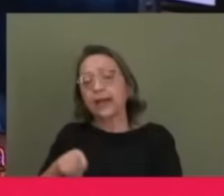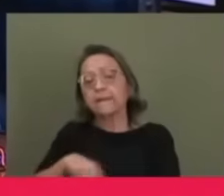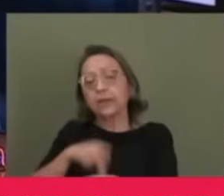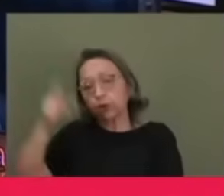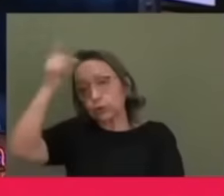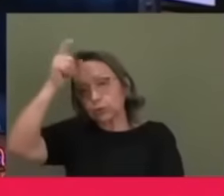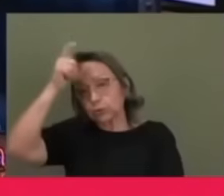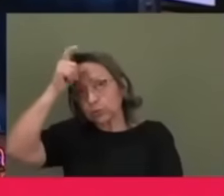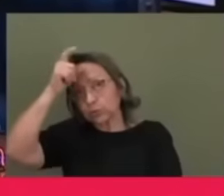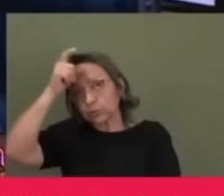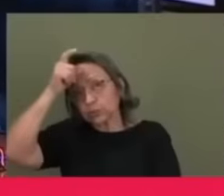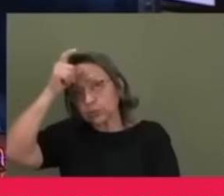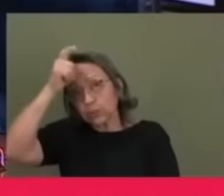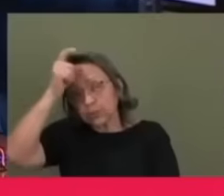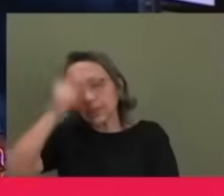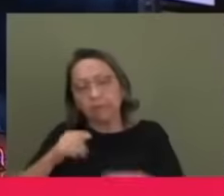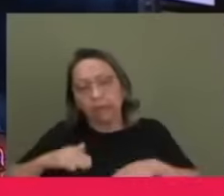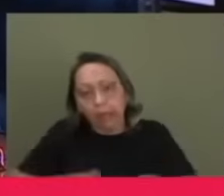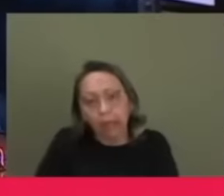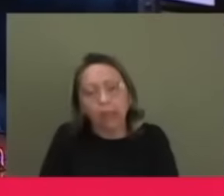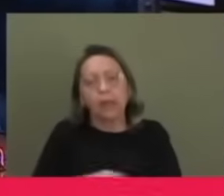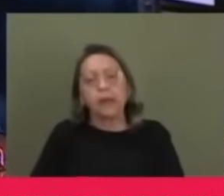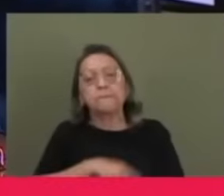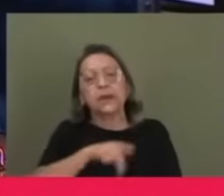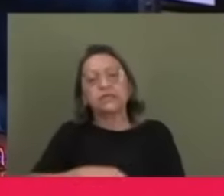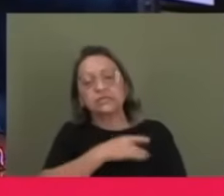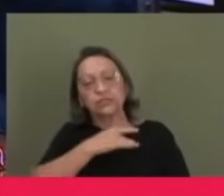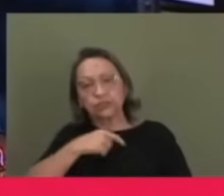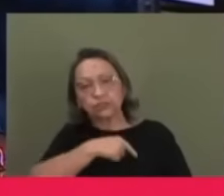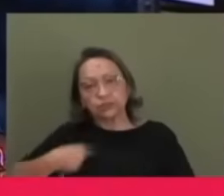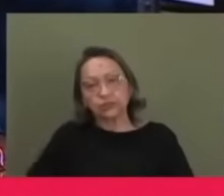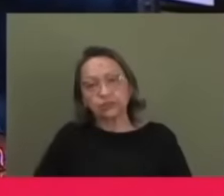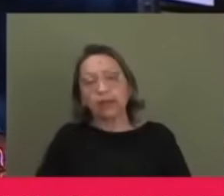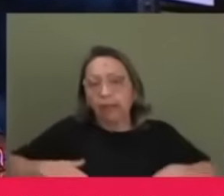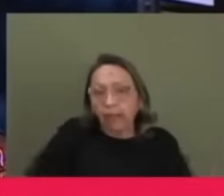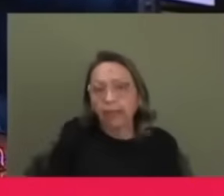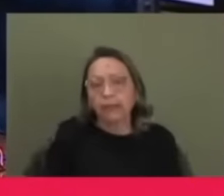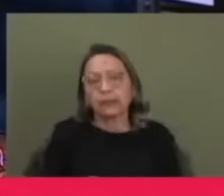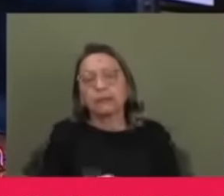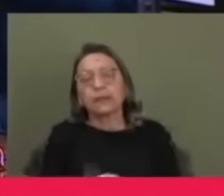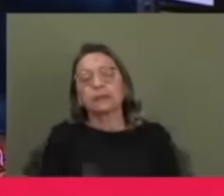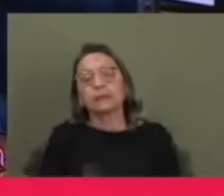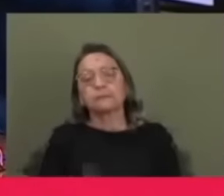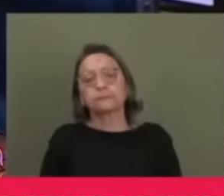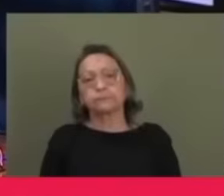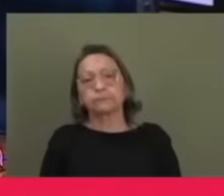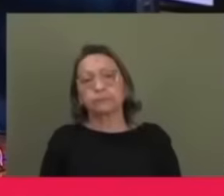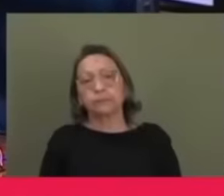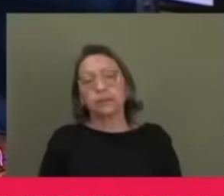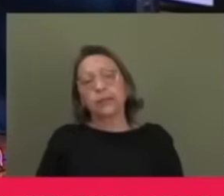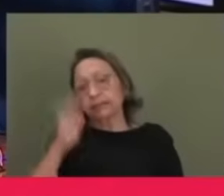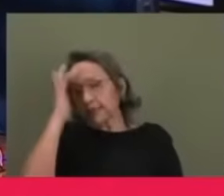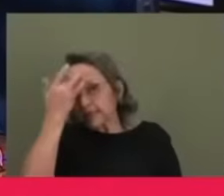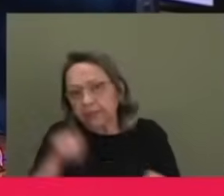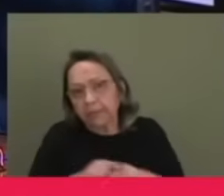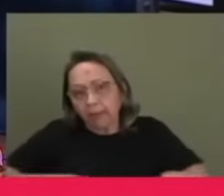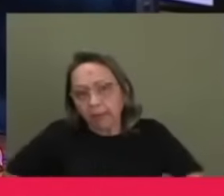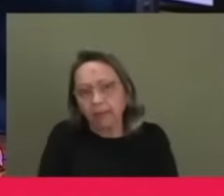teve que ficar de 4. Que na China ficou de 4. Que ficou de 4 na Hungria. Na Índia ficou de